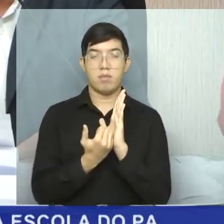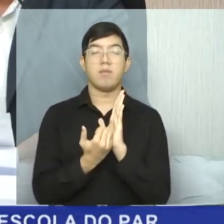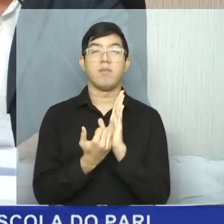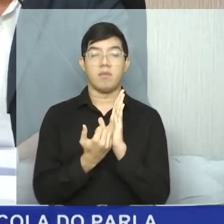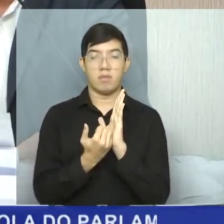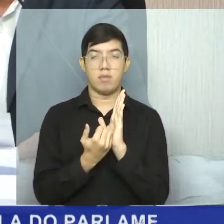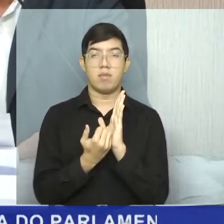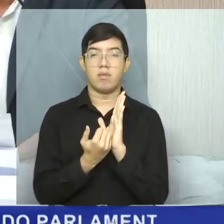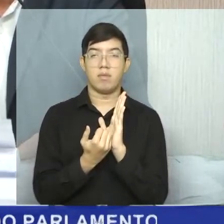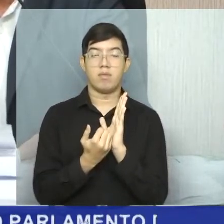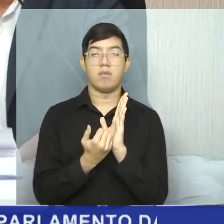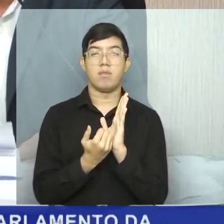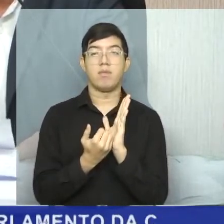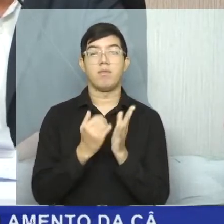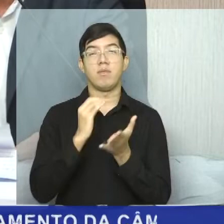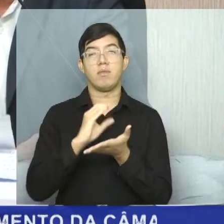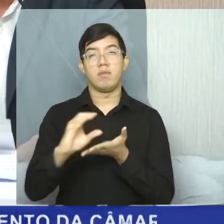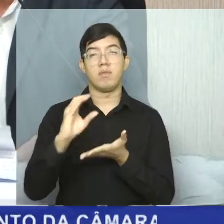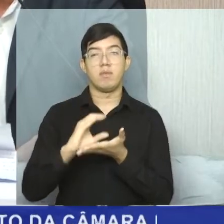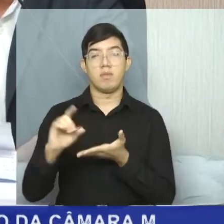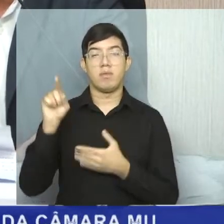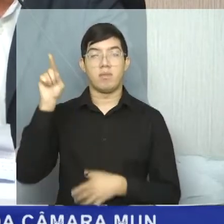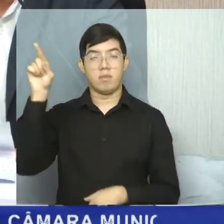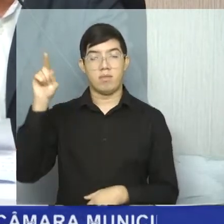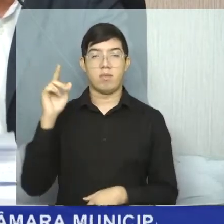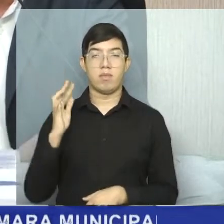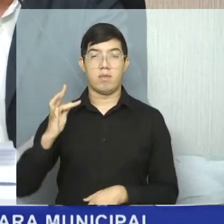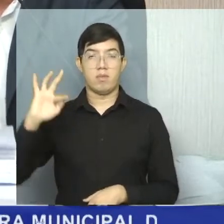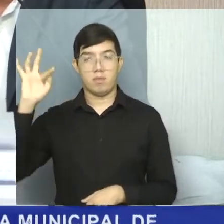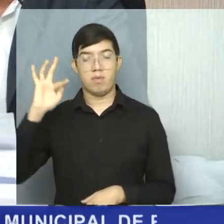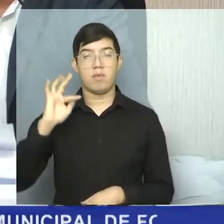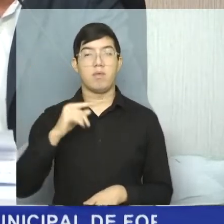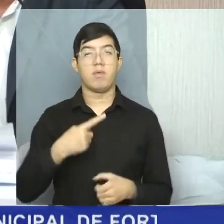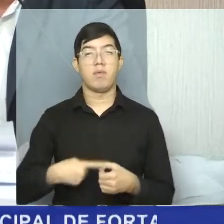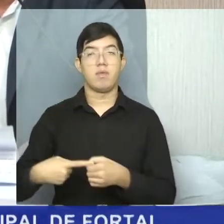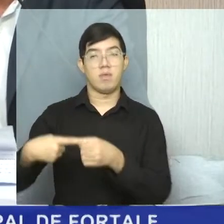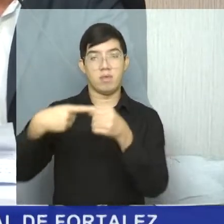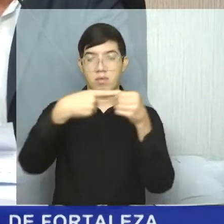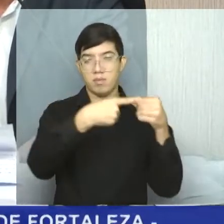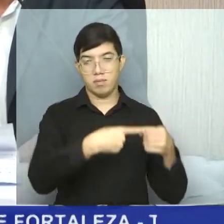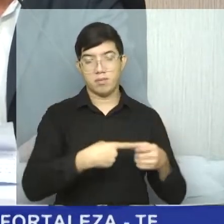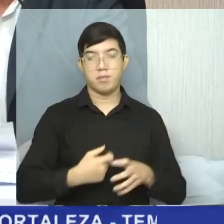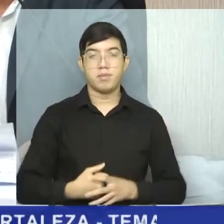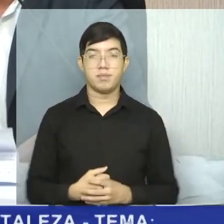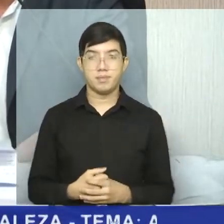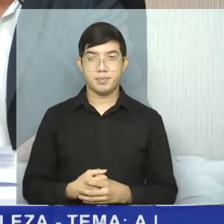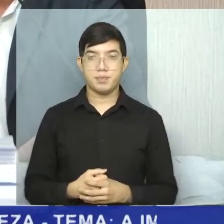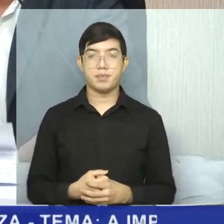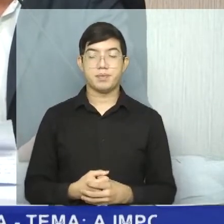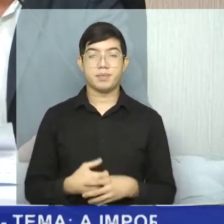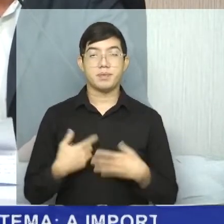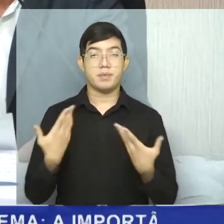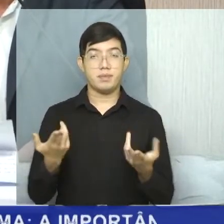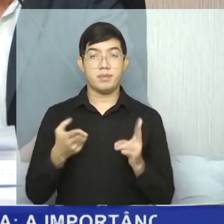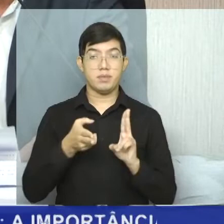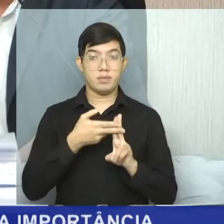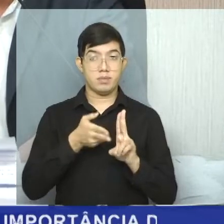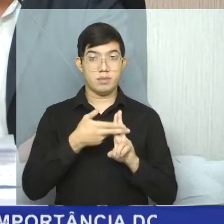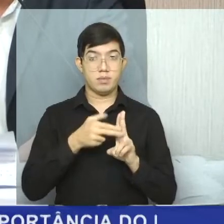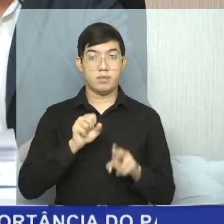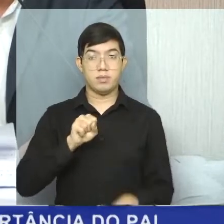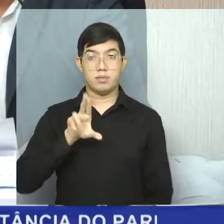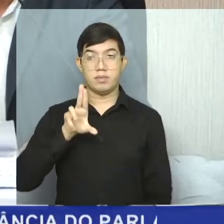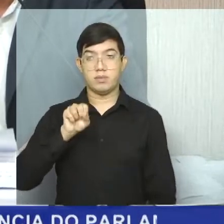investimentos da esfera federal para os municípios brasileiros. Como, diante do SUS, o município